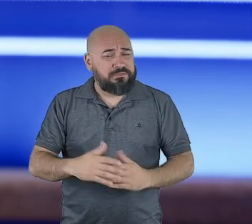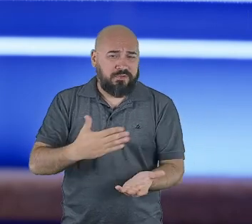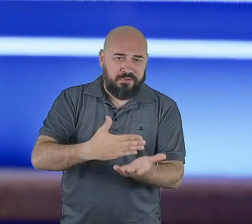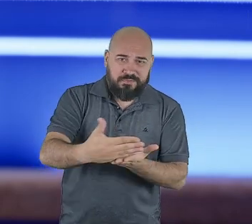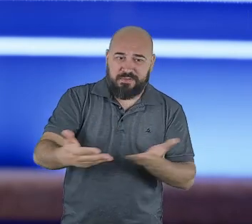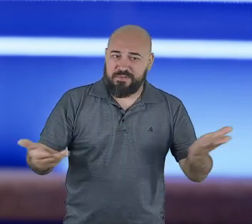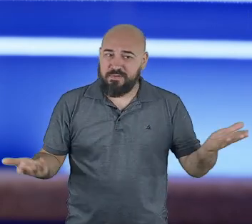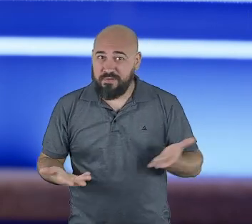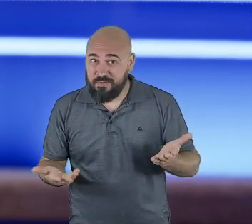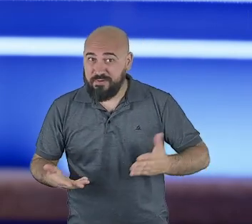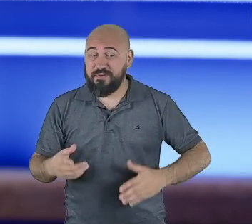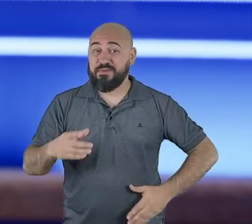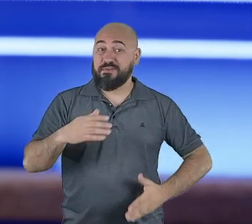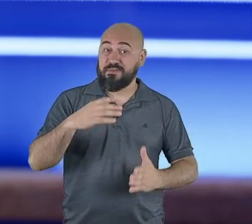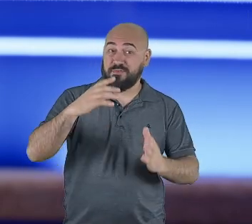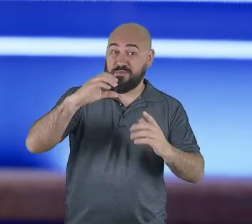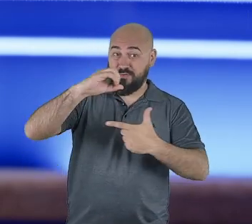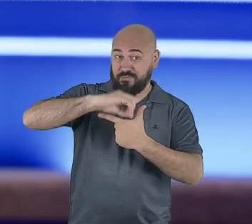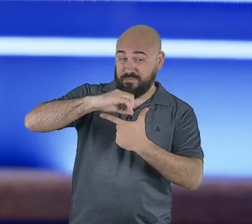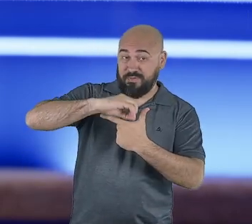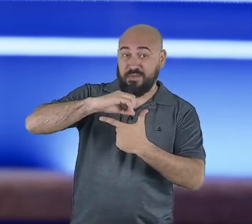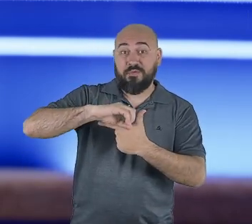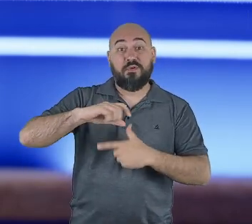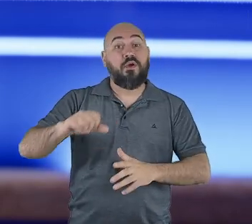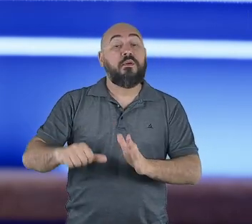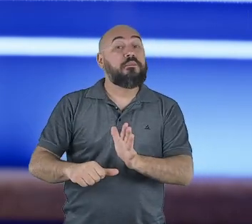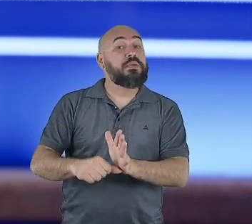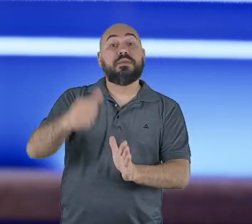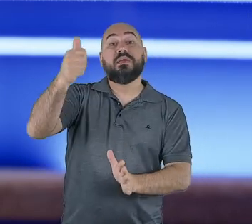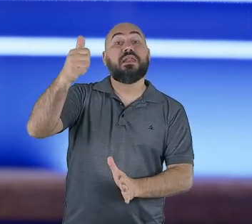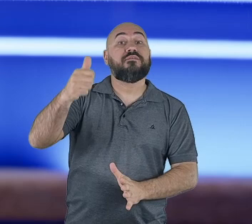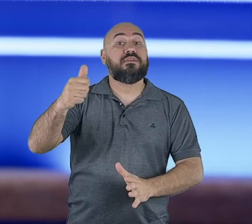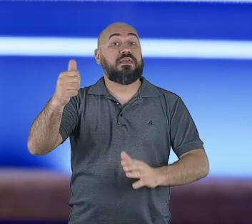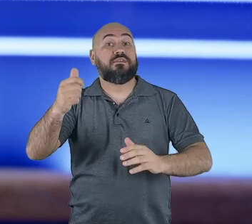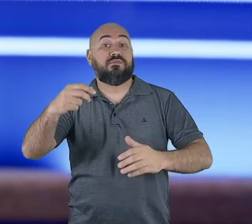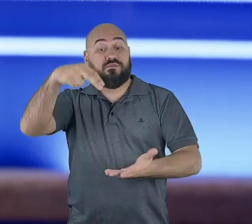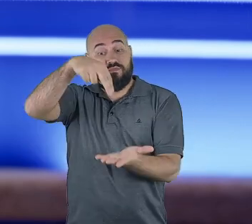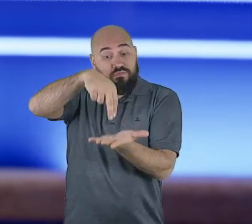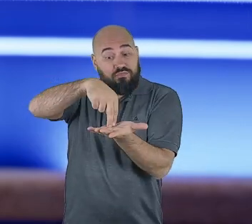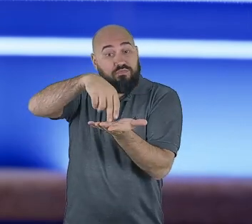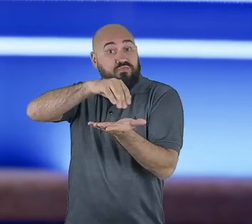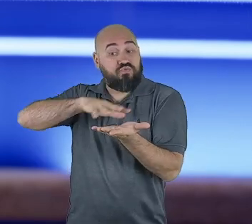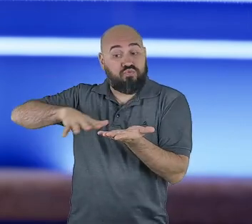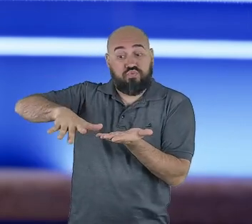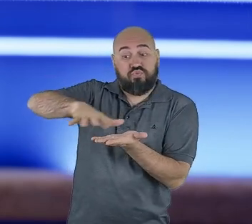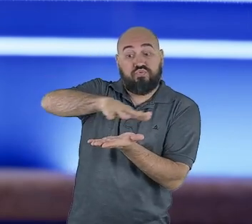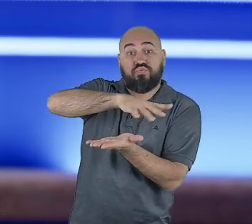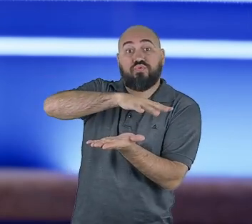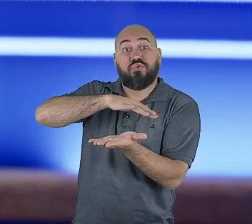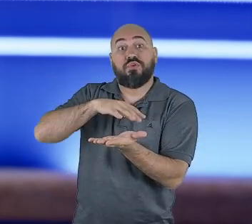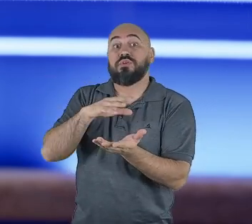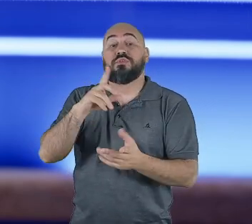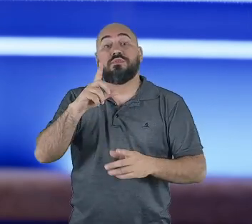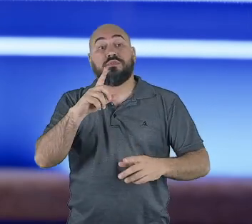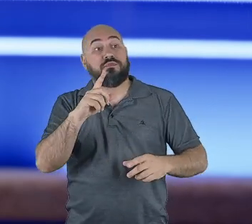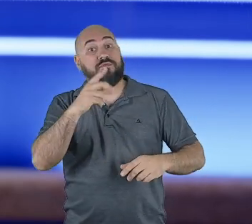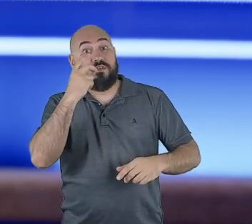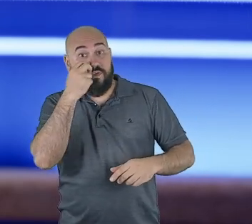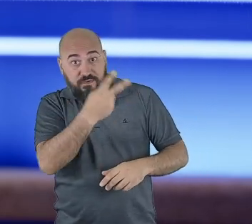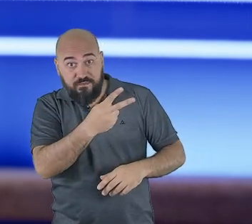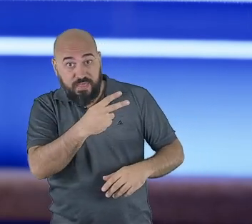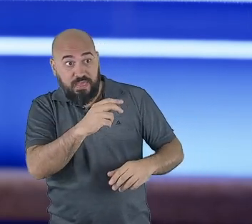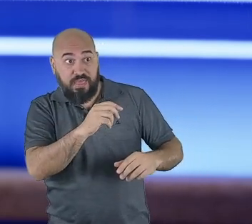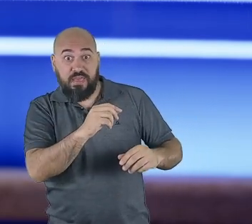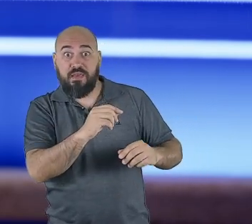Tempo este programa como o primeiro com um cenário virtual e aqui em alguns episódios você vai